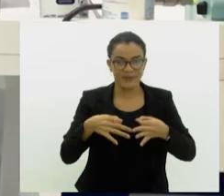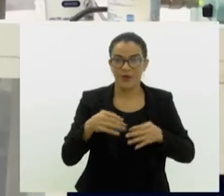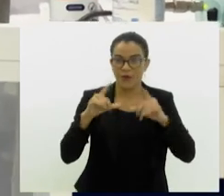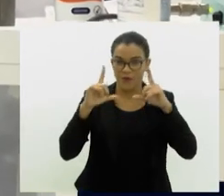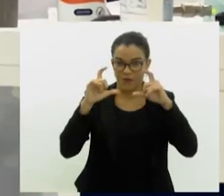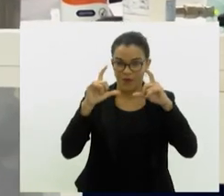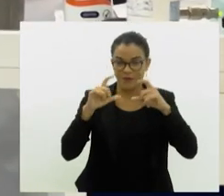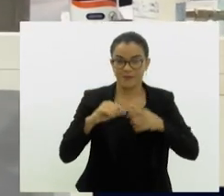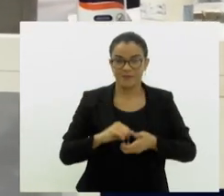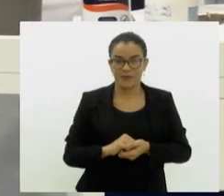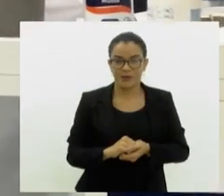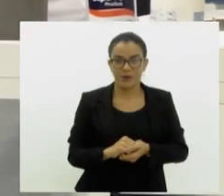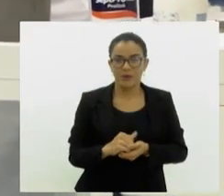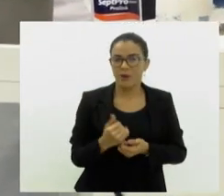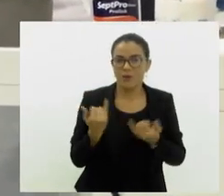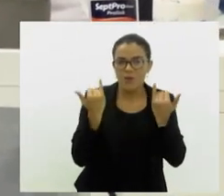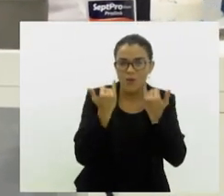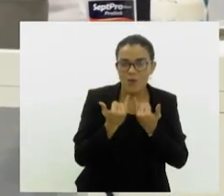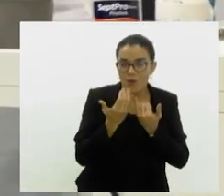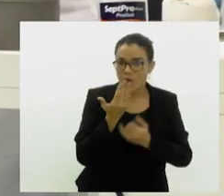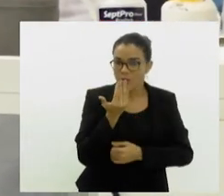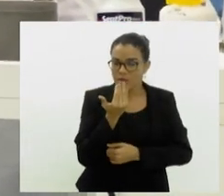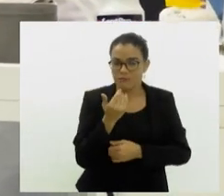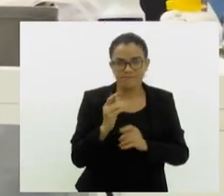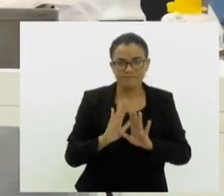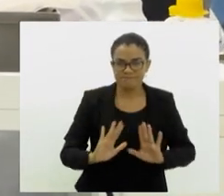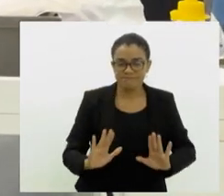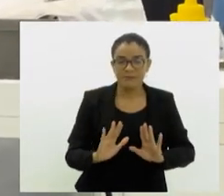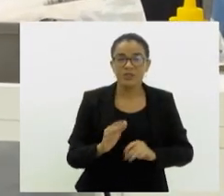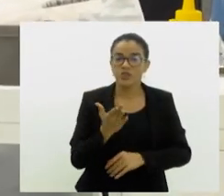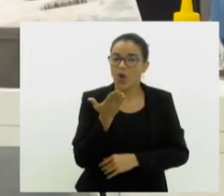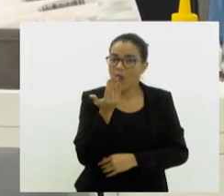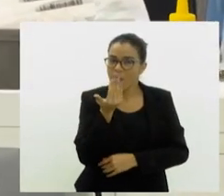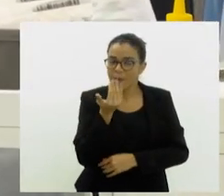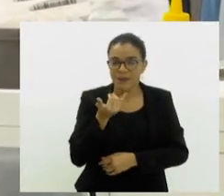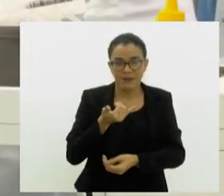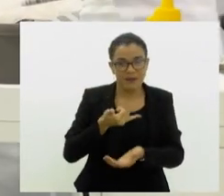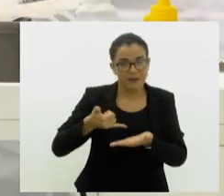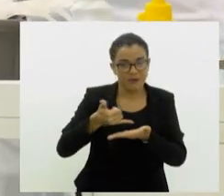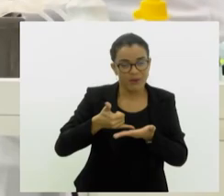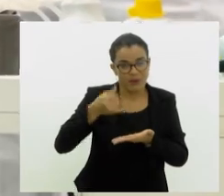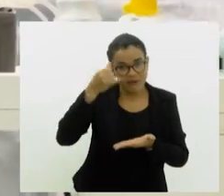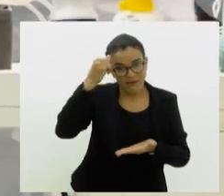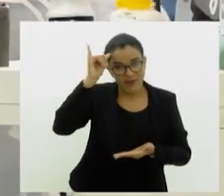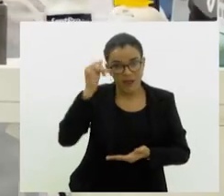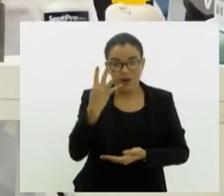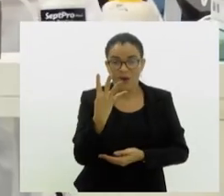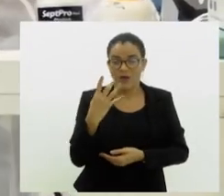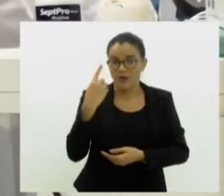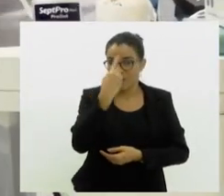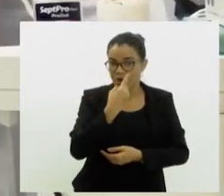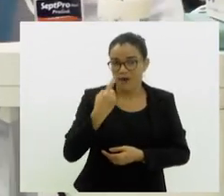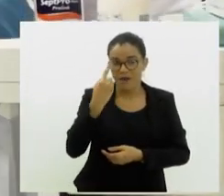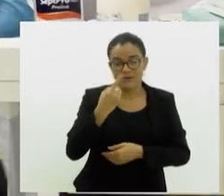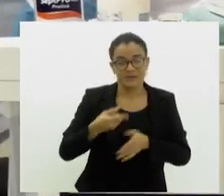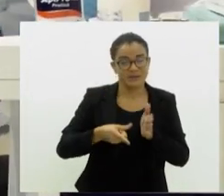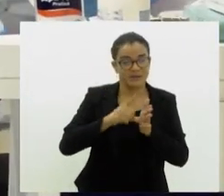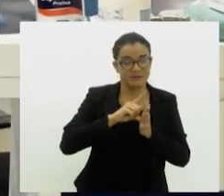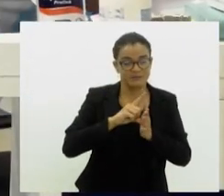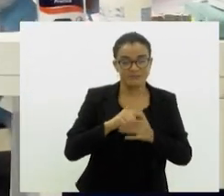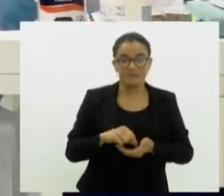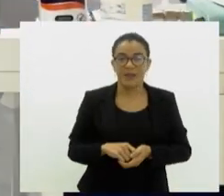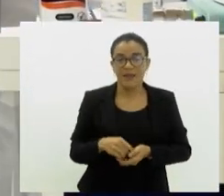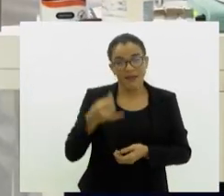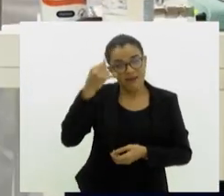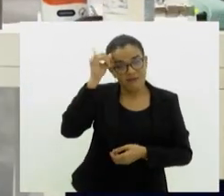O jejum não é necessário. O doador deve apenas evitar alimentos gordurosos nas 4 horas antes da doação e não ter ingerido